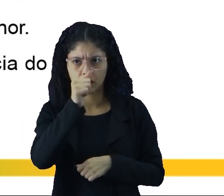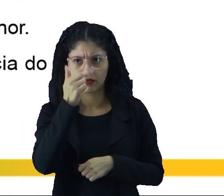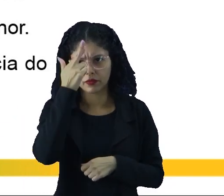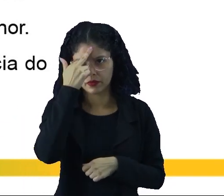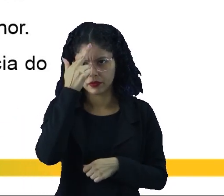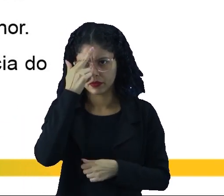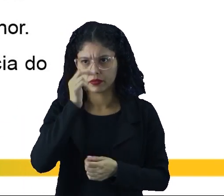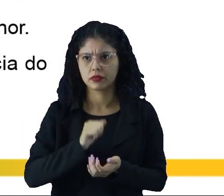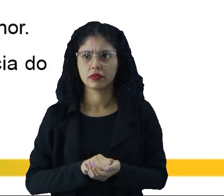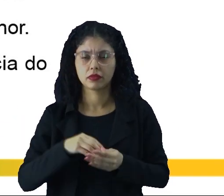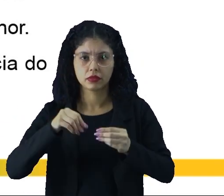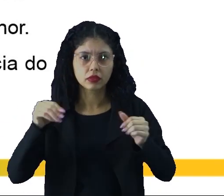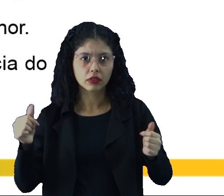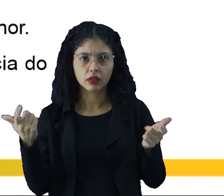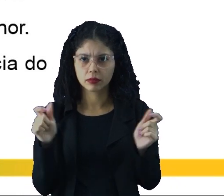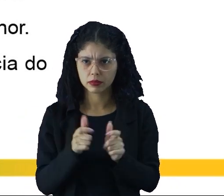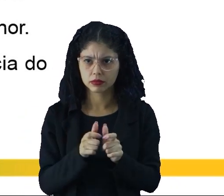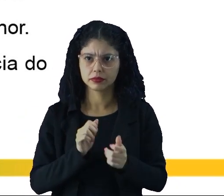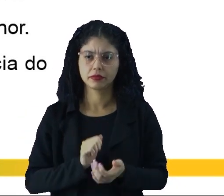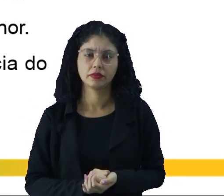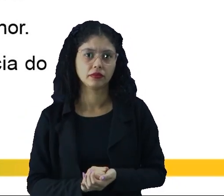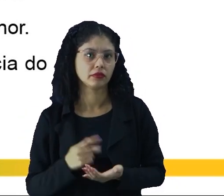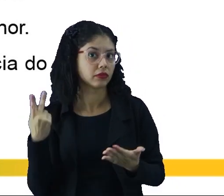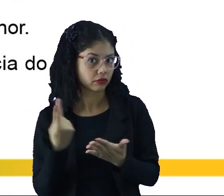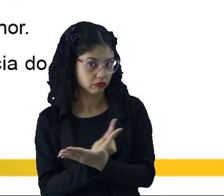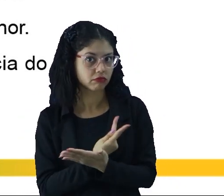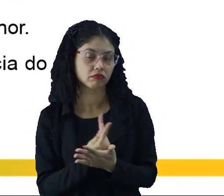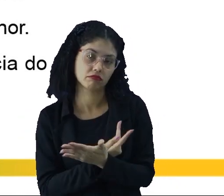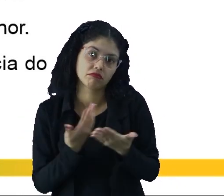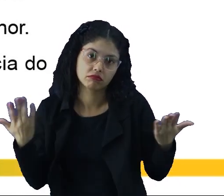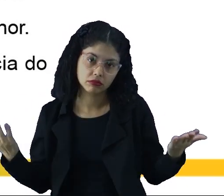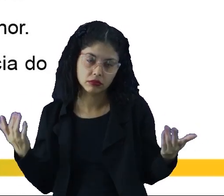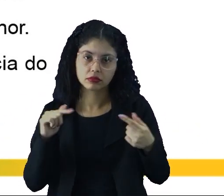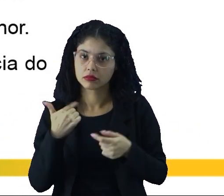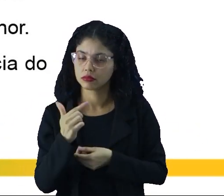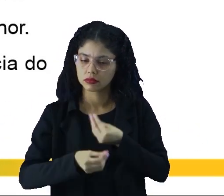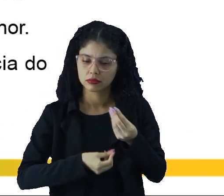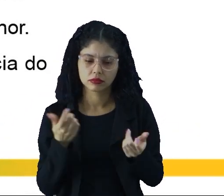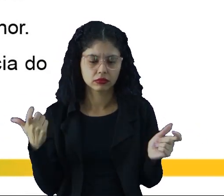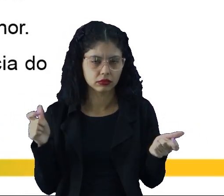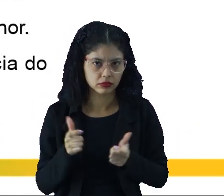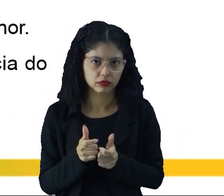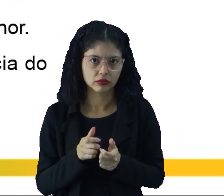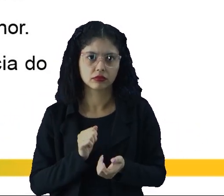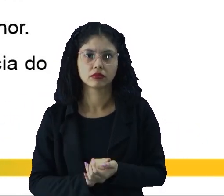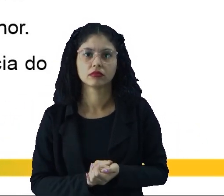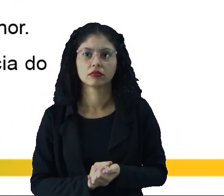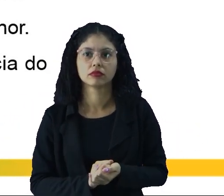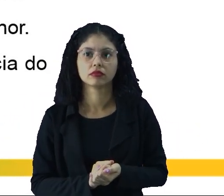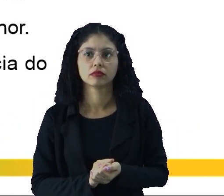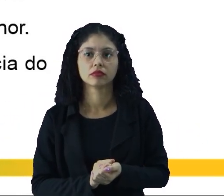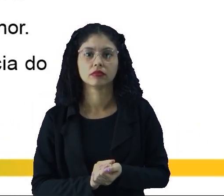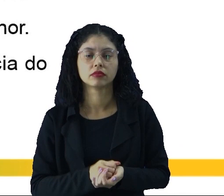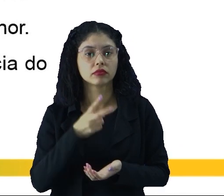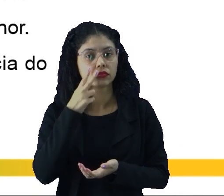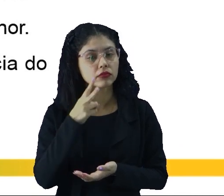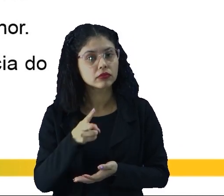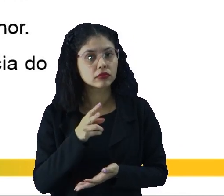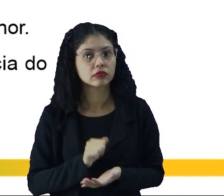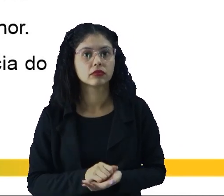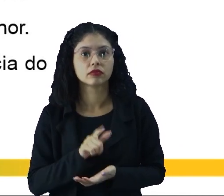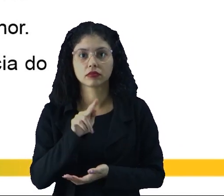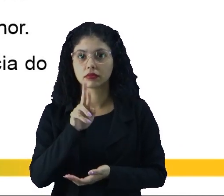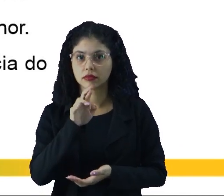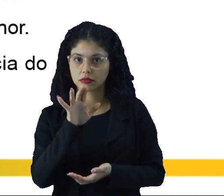força normal com o solo é menor. Não, tá errado, né, pessoal? Não tem como ser menor, certo? A gente viu que